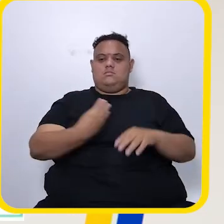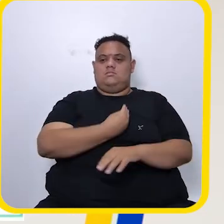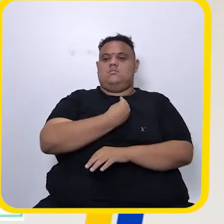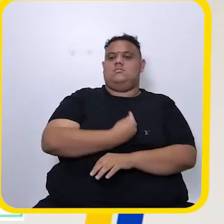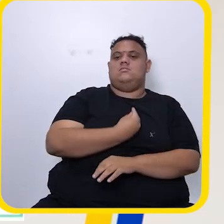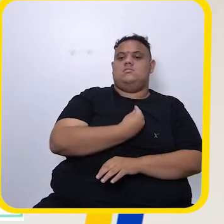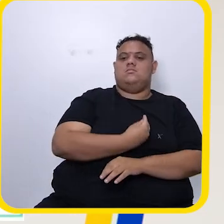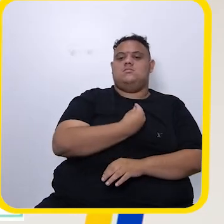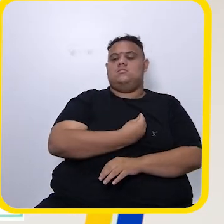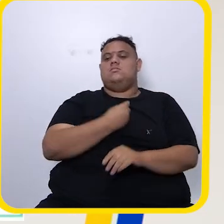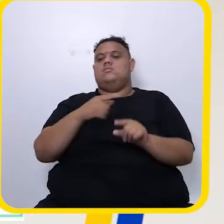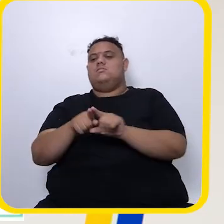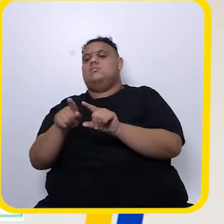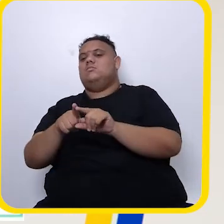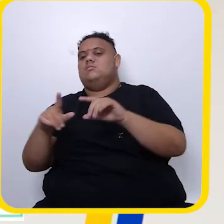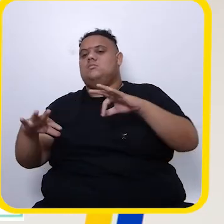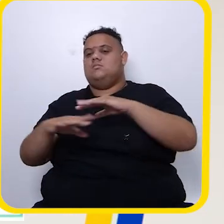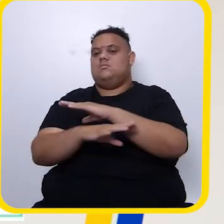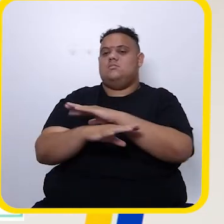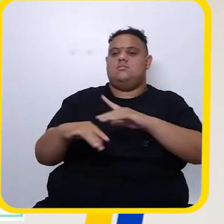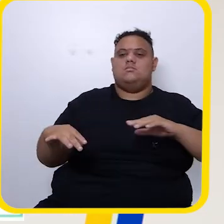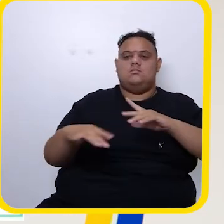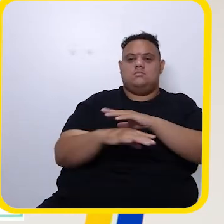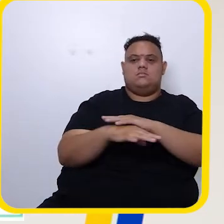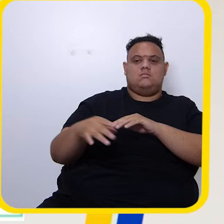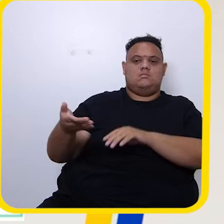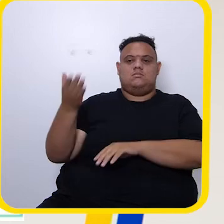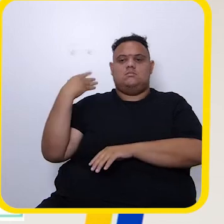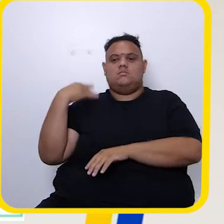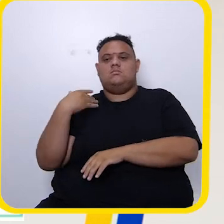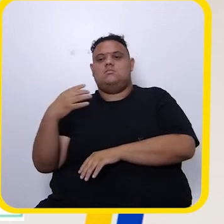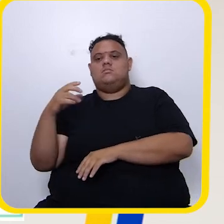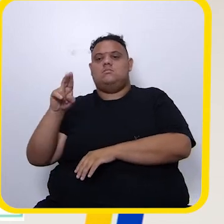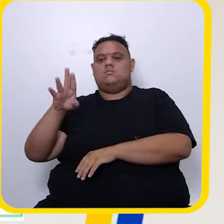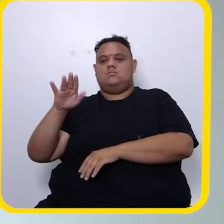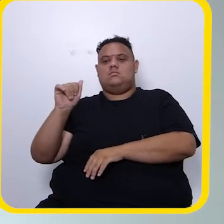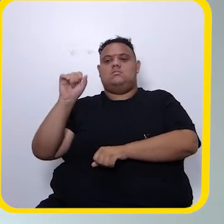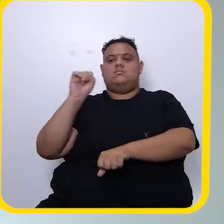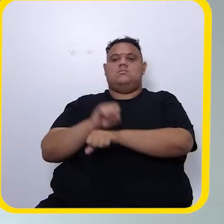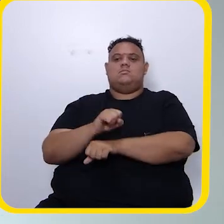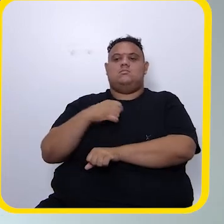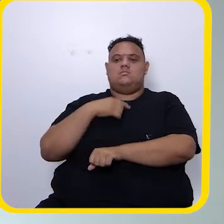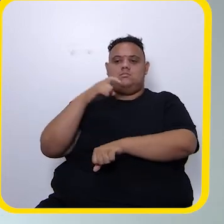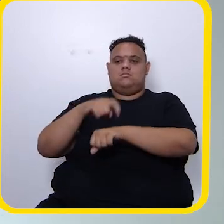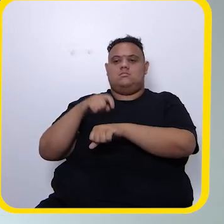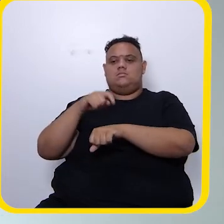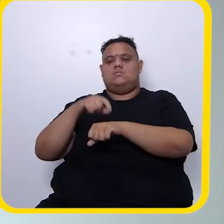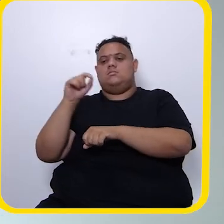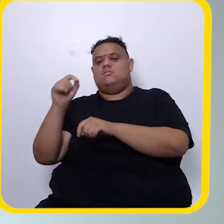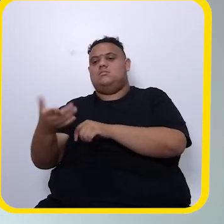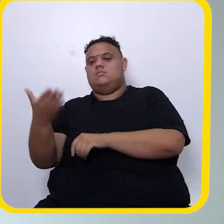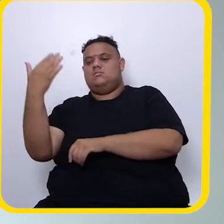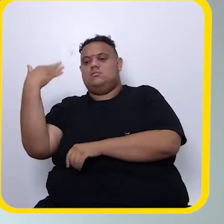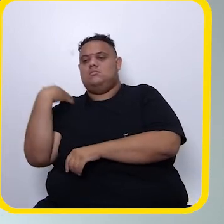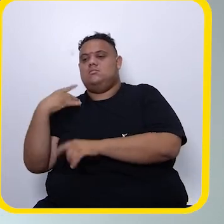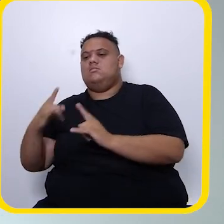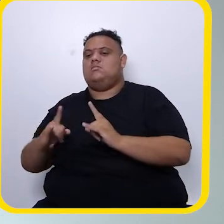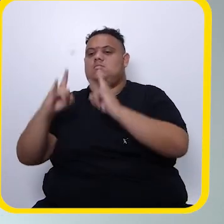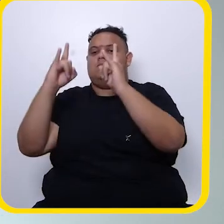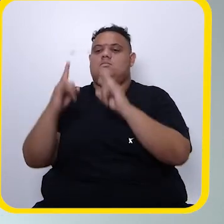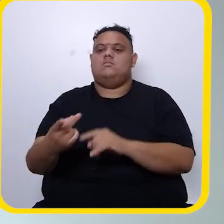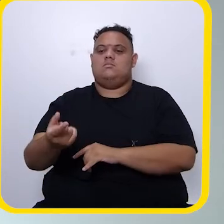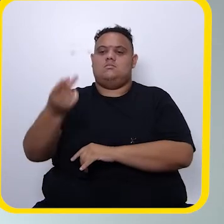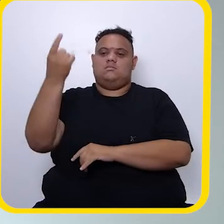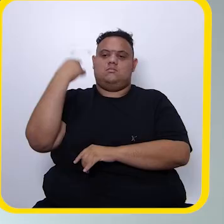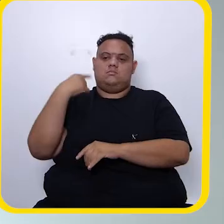para vivenciar essas cidades antigas, né, esse Cuba parado no tempo, né, esses carros antigos, esses